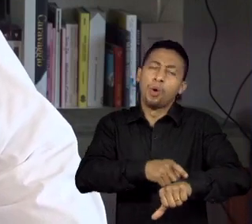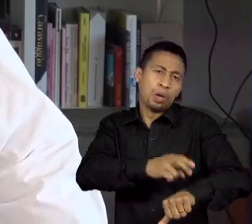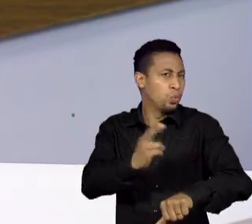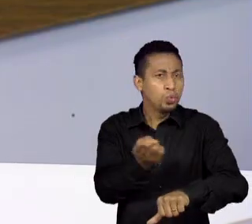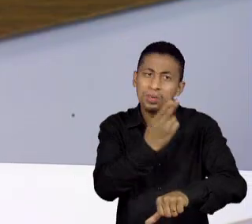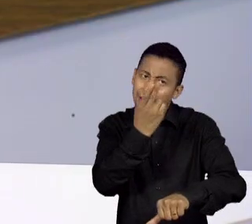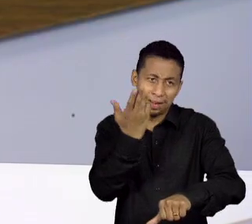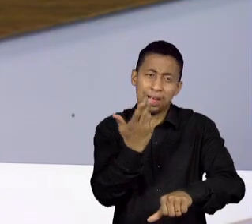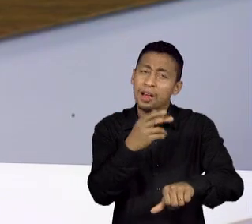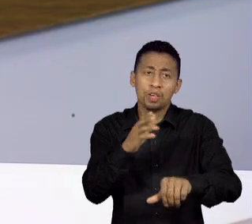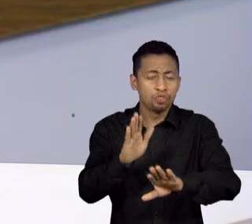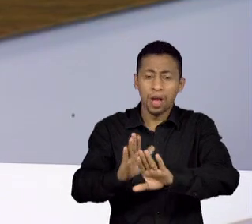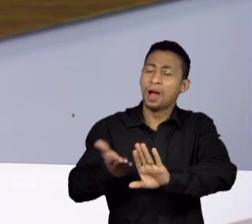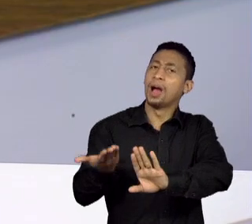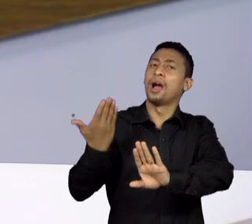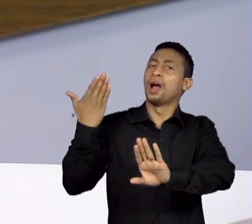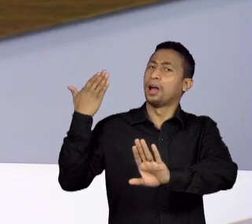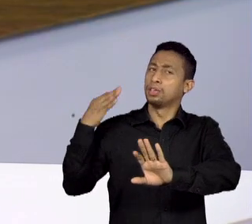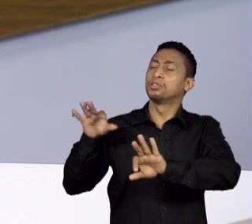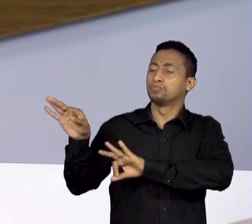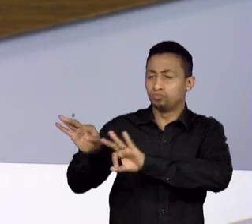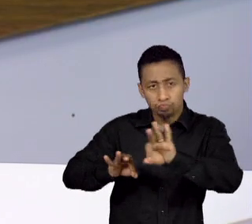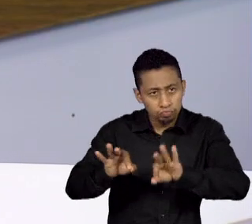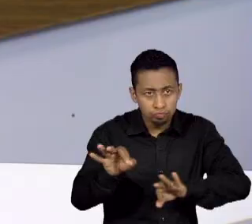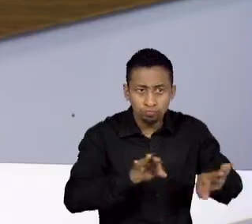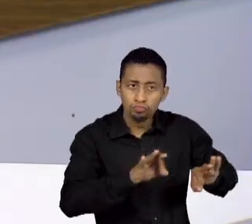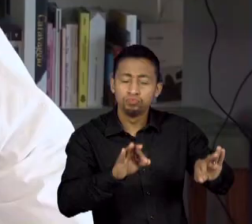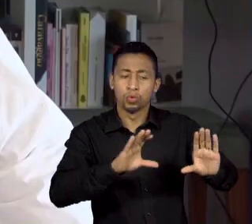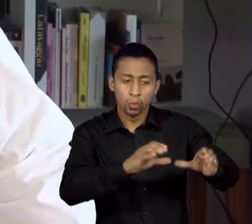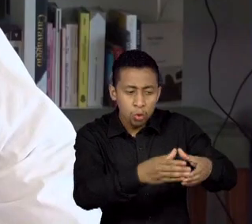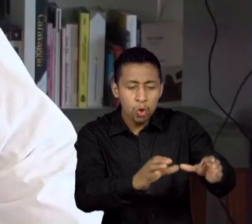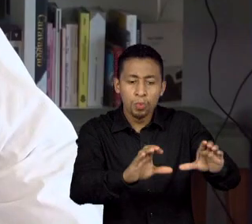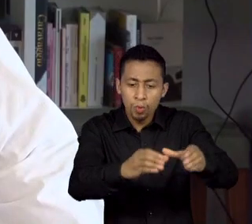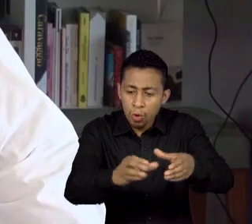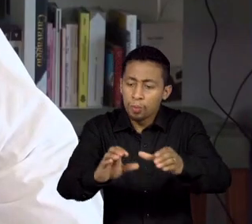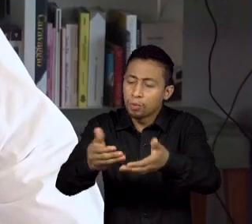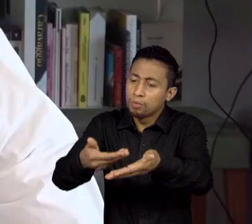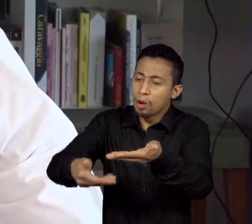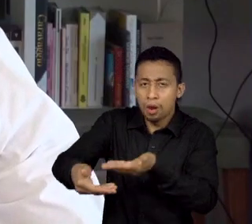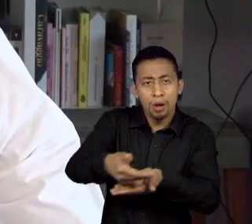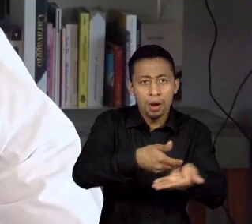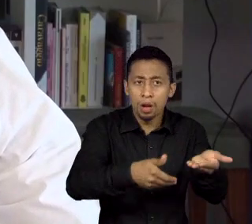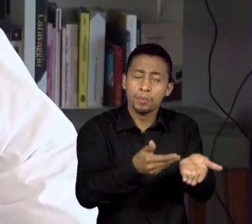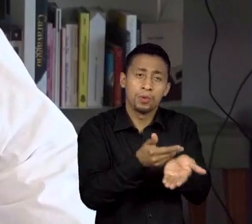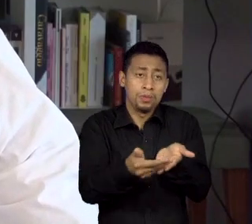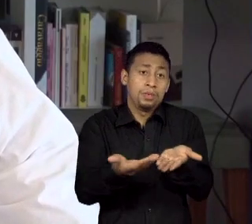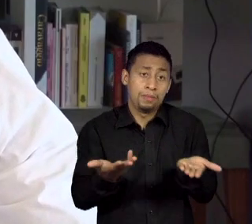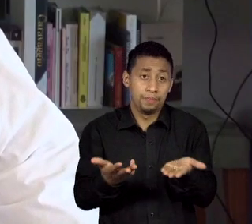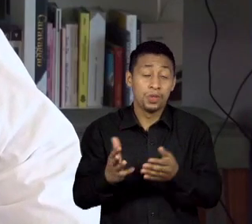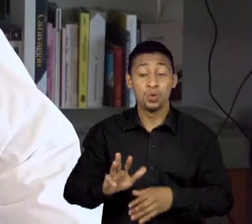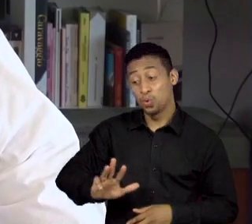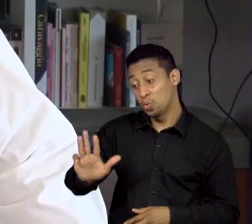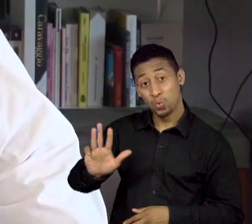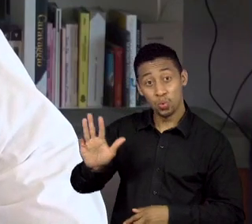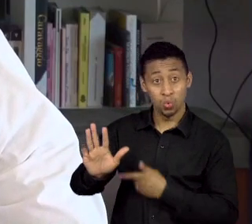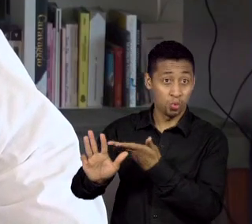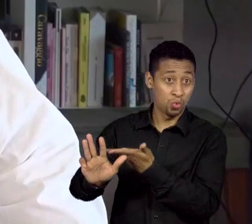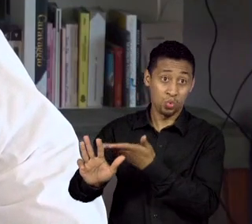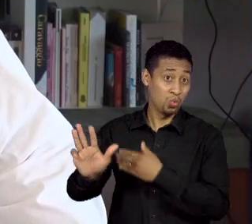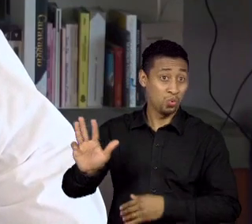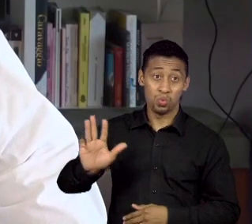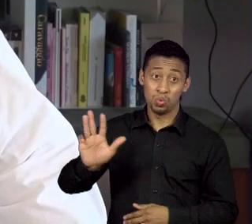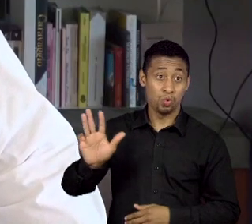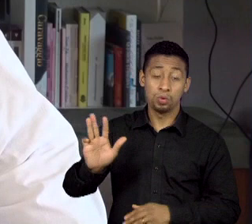regionais, mobilização, e aí quando o Lula ficou apto